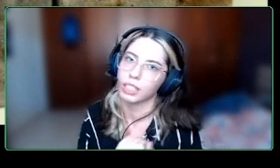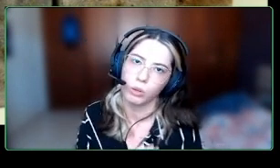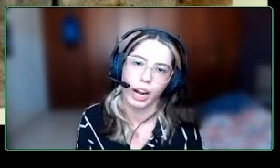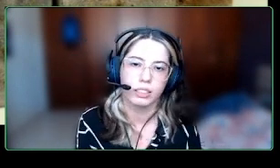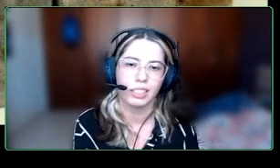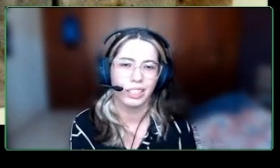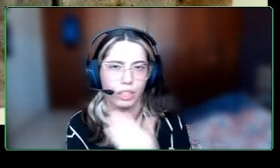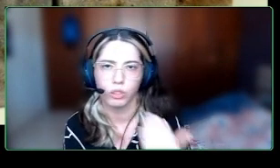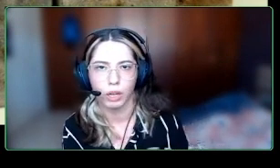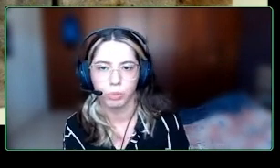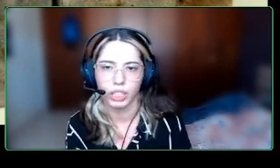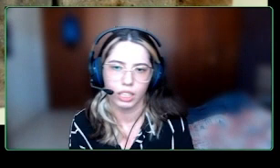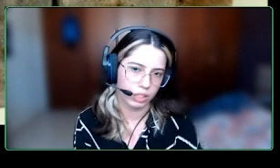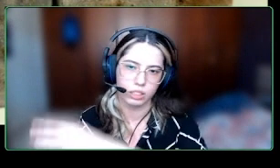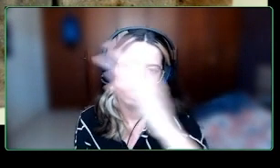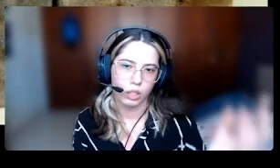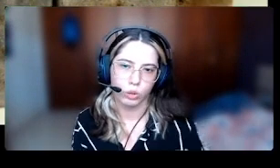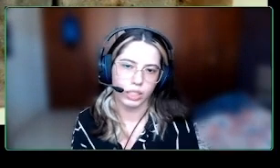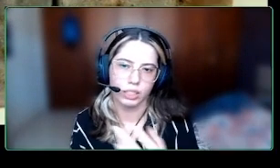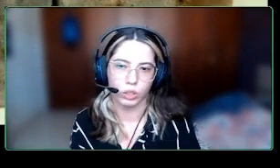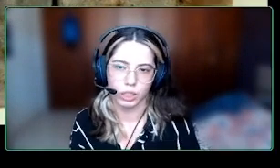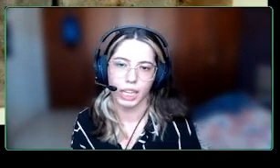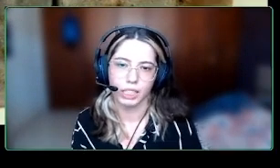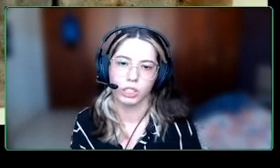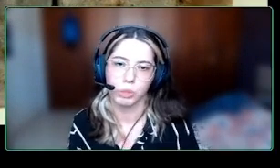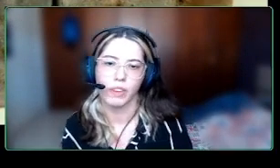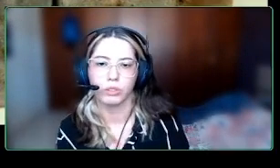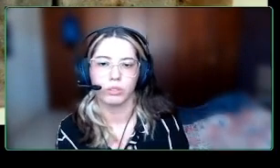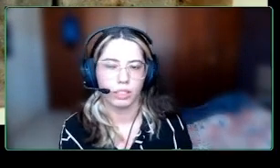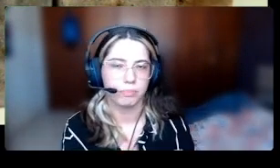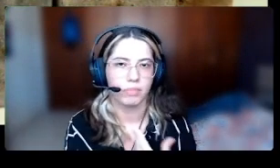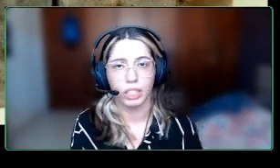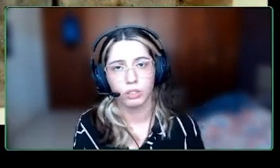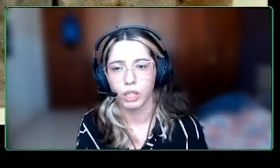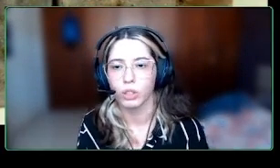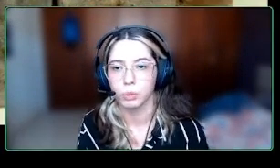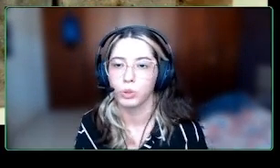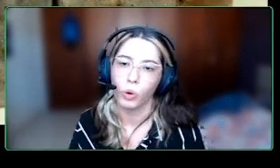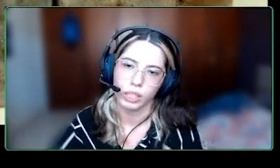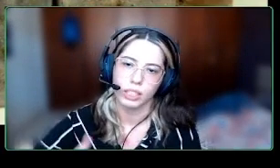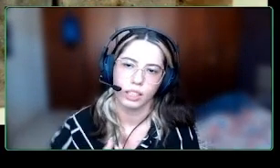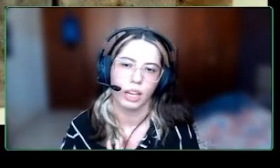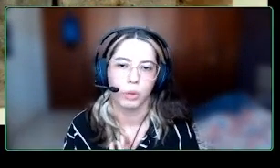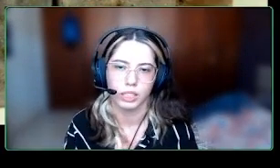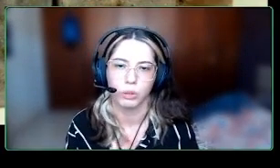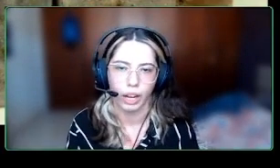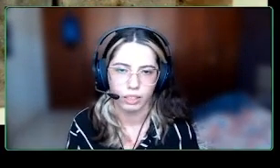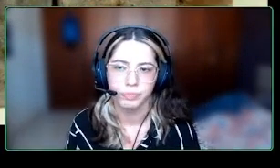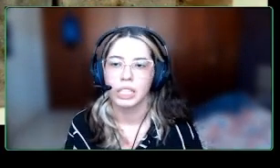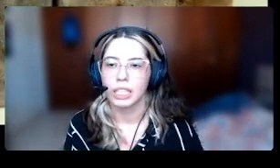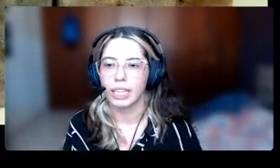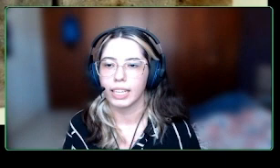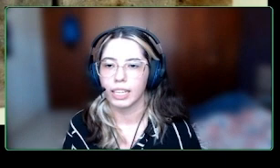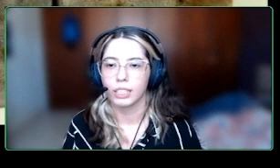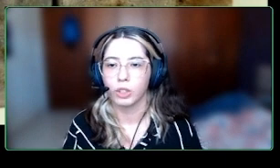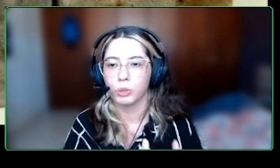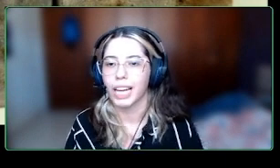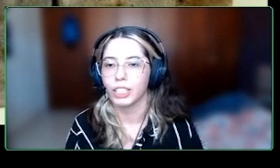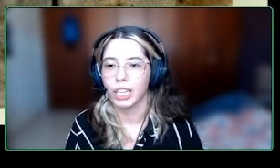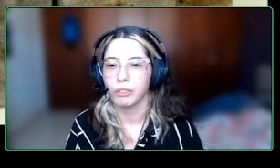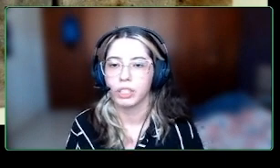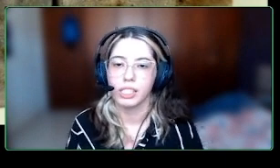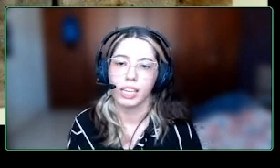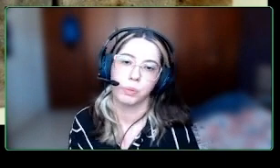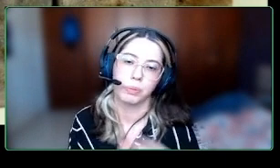no caso das saturadas. Isso é normal, porque todas as outras madeiras, elas obtiveram resultados inferiores, por conta dessa amostra saturada. Esse teor de